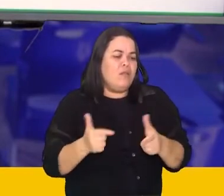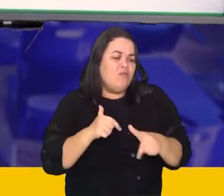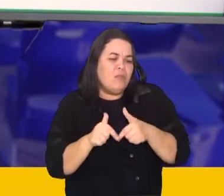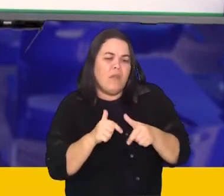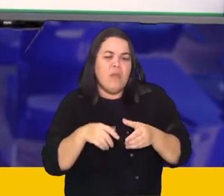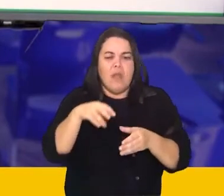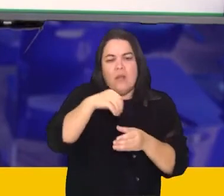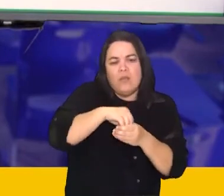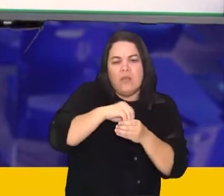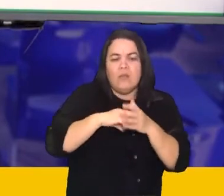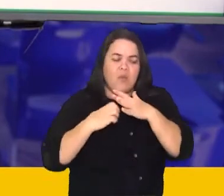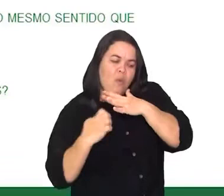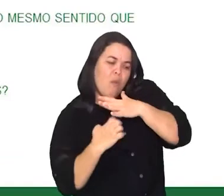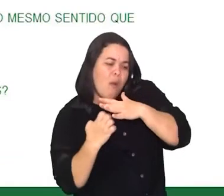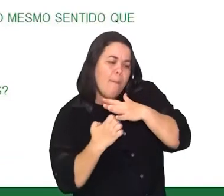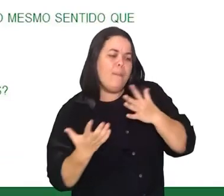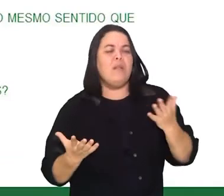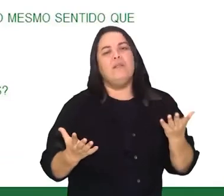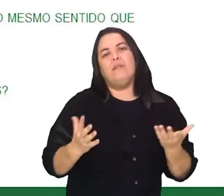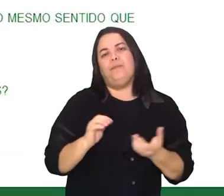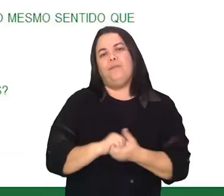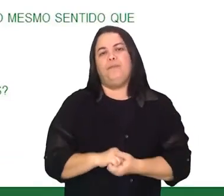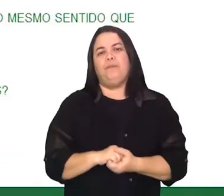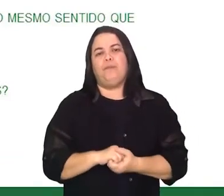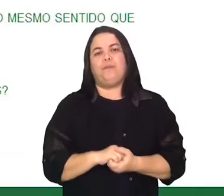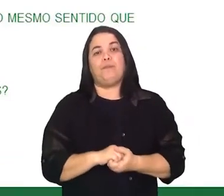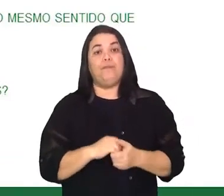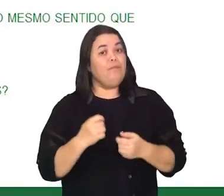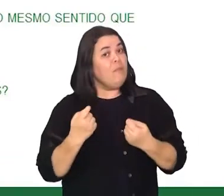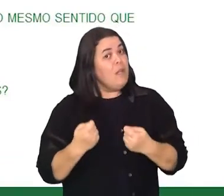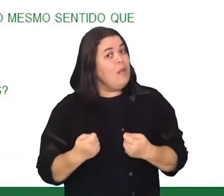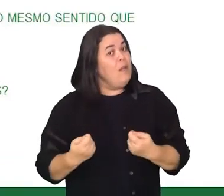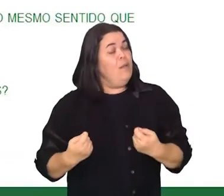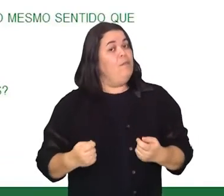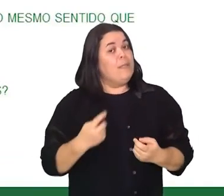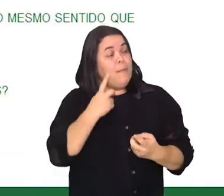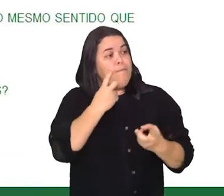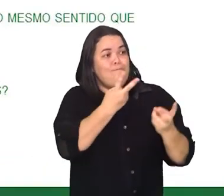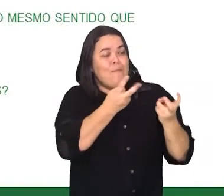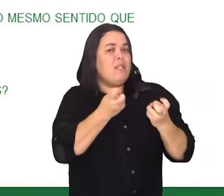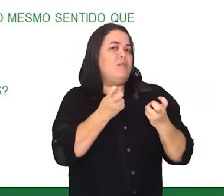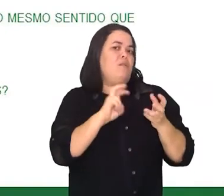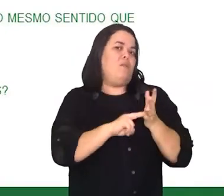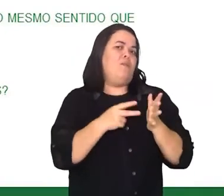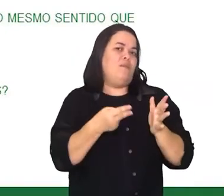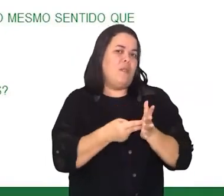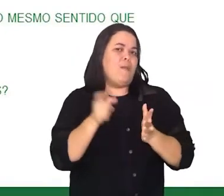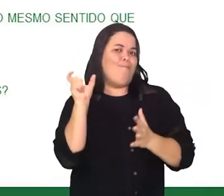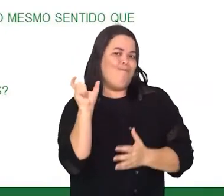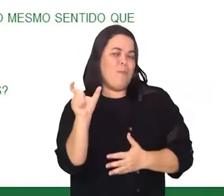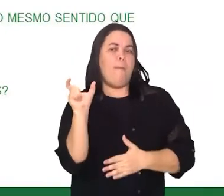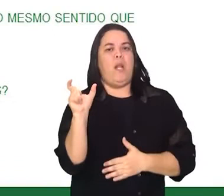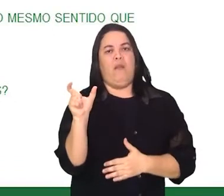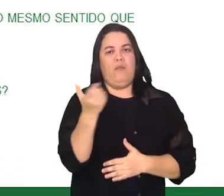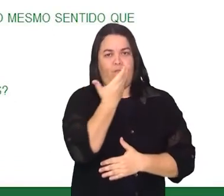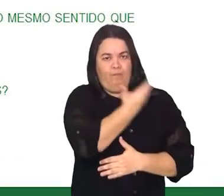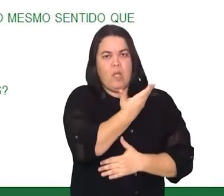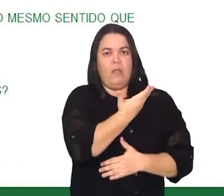Então, é preciso perceber os sentidos da palavra balanço. O balanço